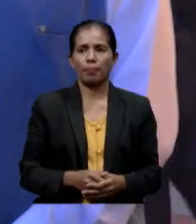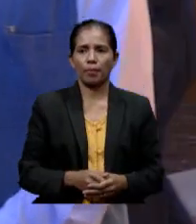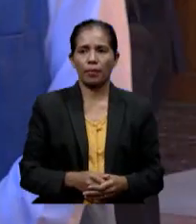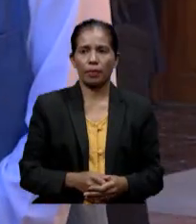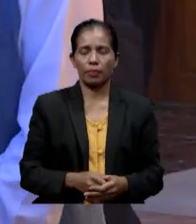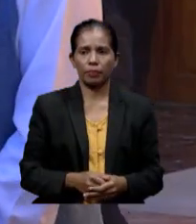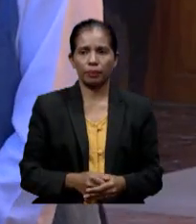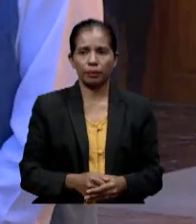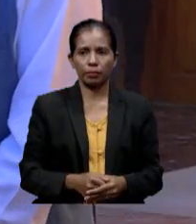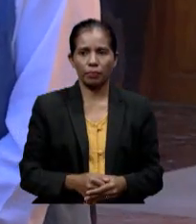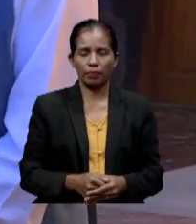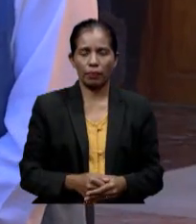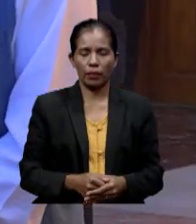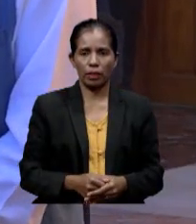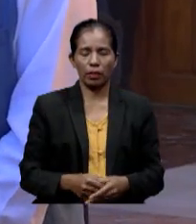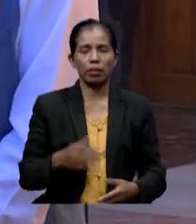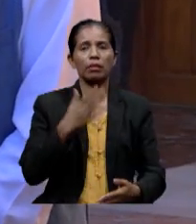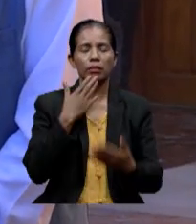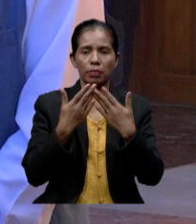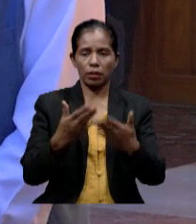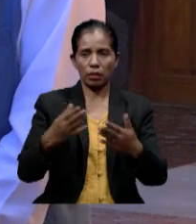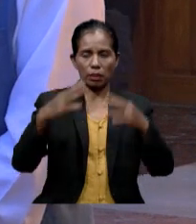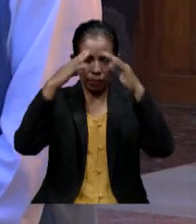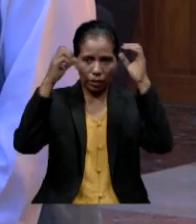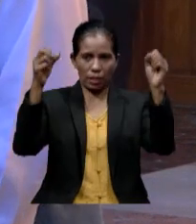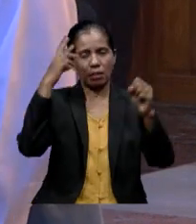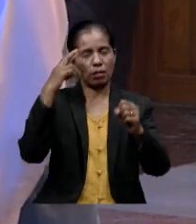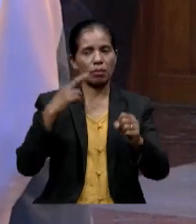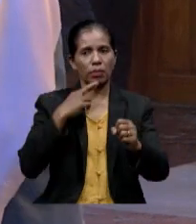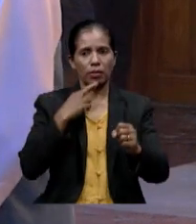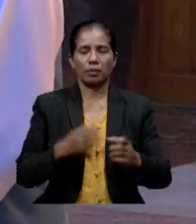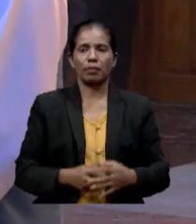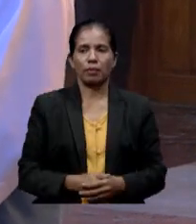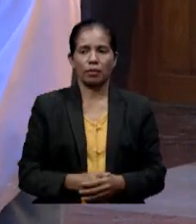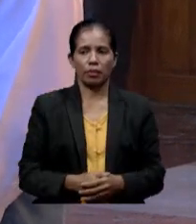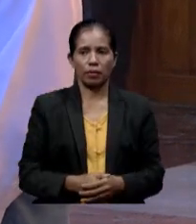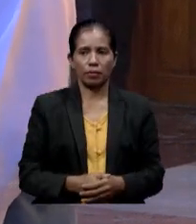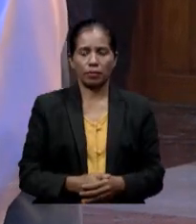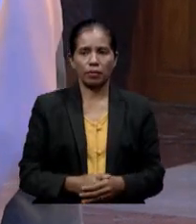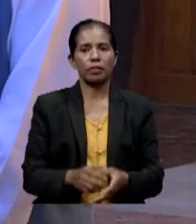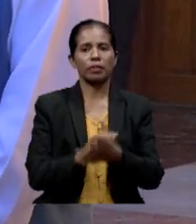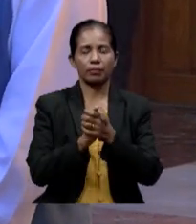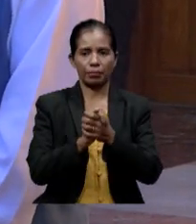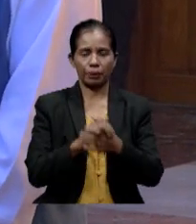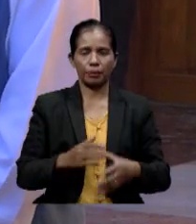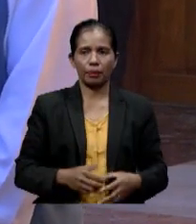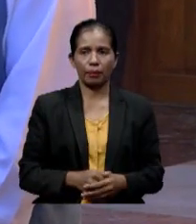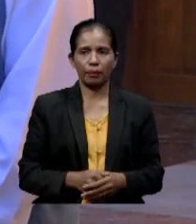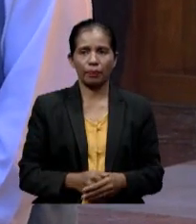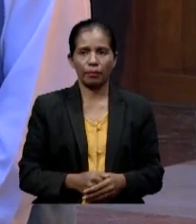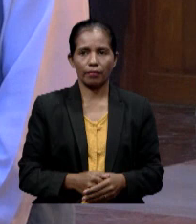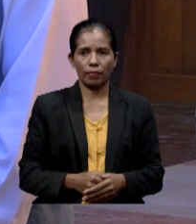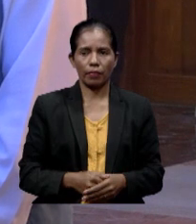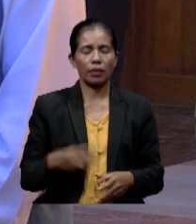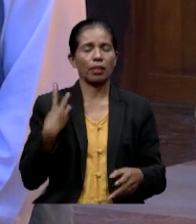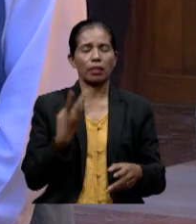sabedoria do Presidente Ramos Horta e por isso queria lhe agradecer muito mais este gesto de amizade. Quando nós estivemos a